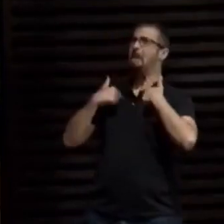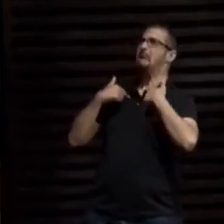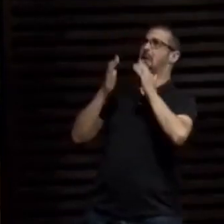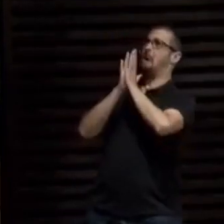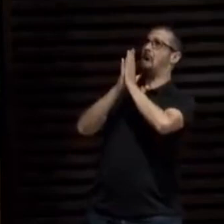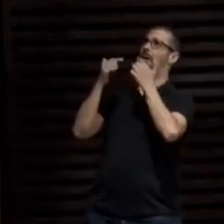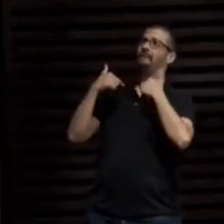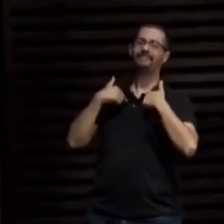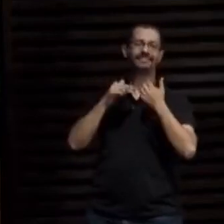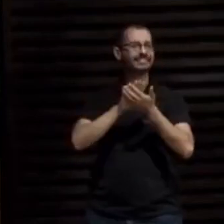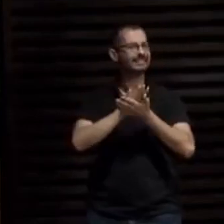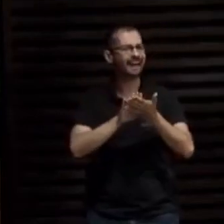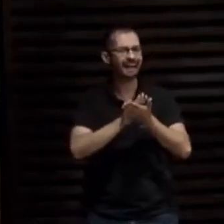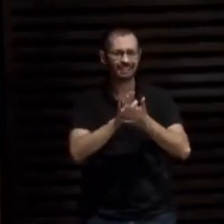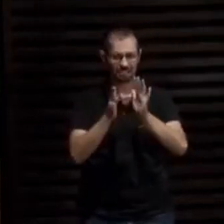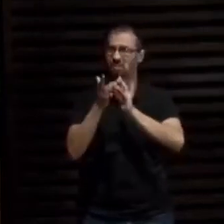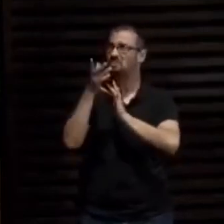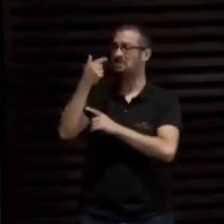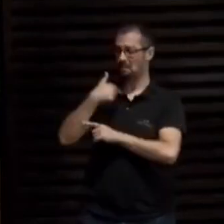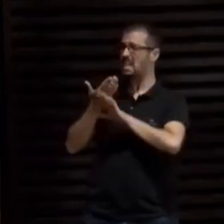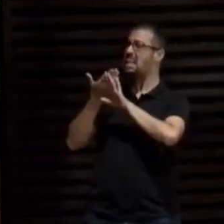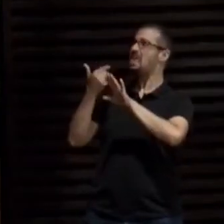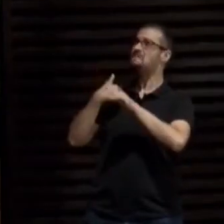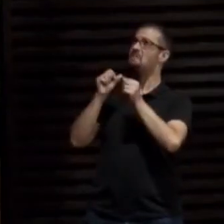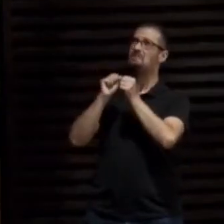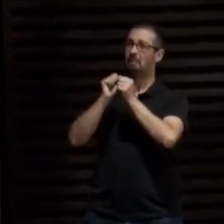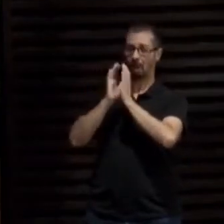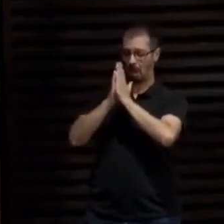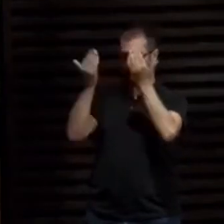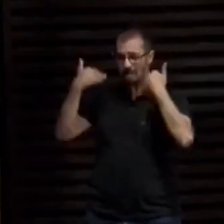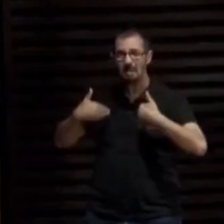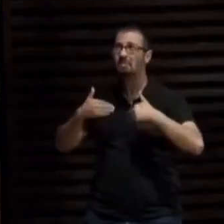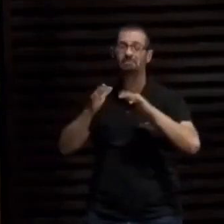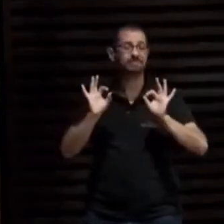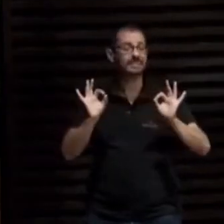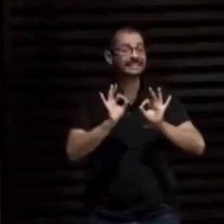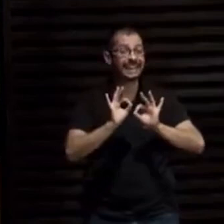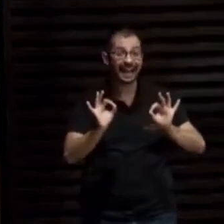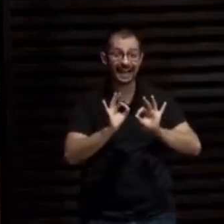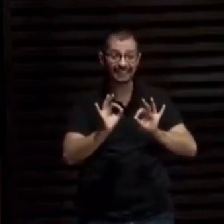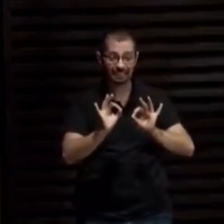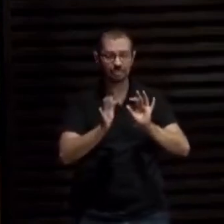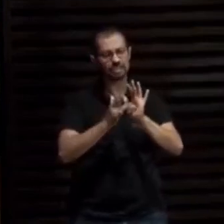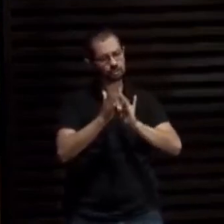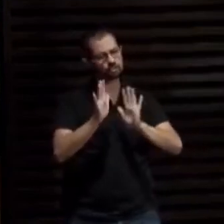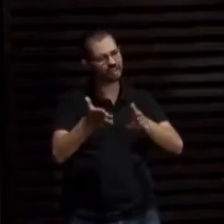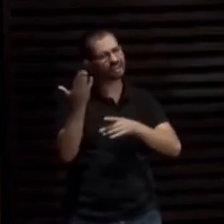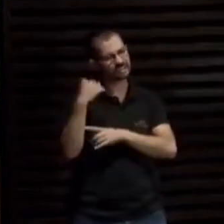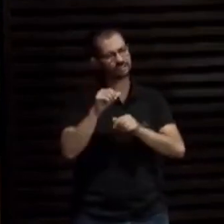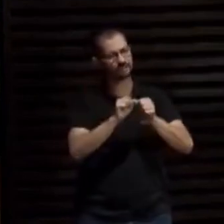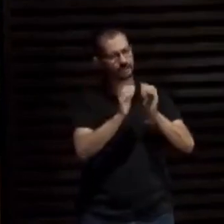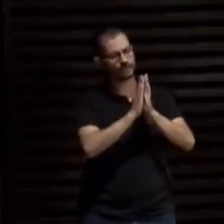nenhum pedido, ó, livra-me mais, porque ele já tinha feito uma oração lá para livrar da dor, da luta. Ele agora